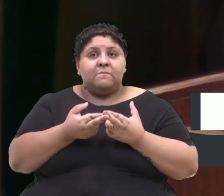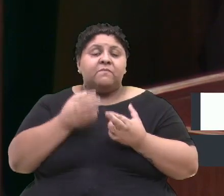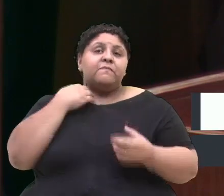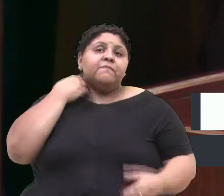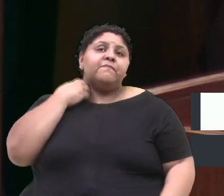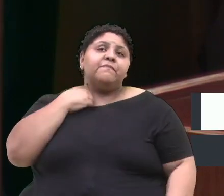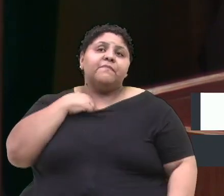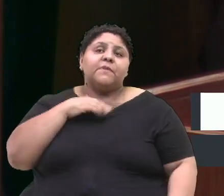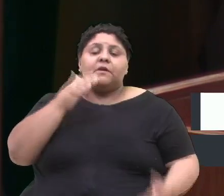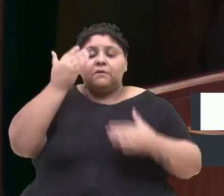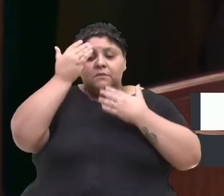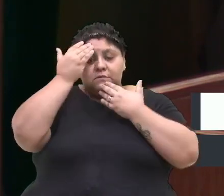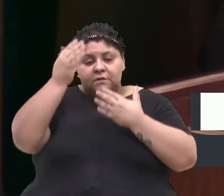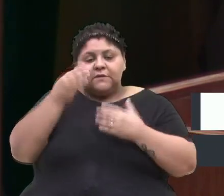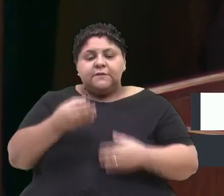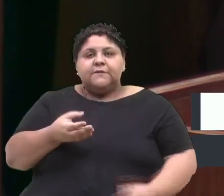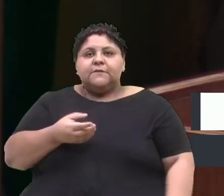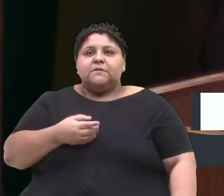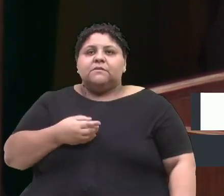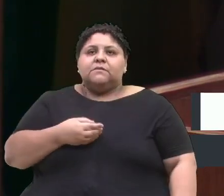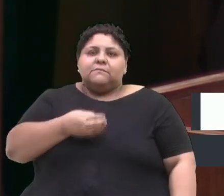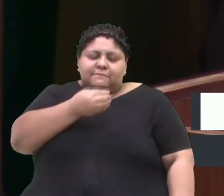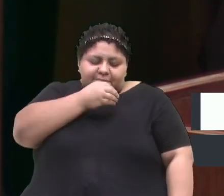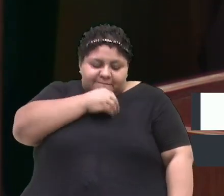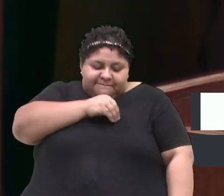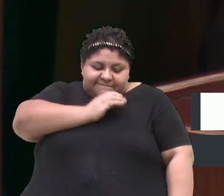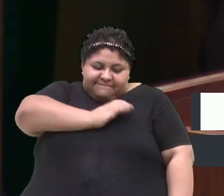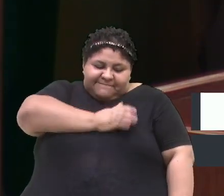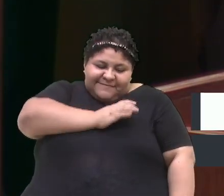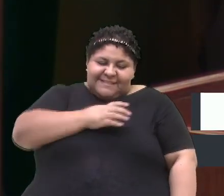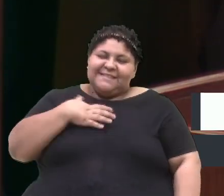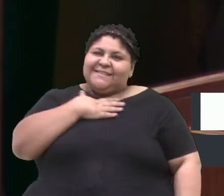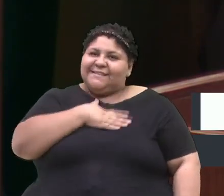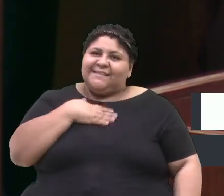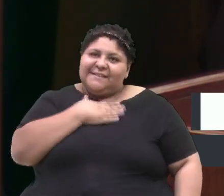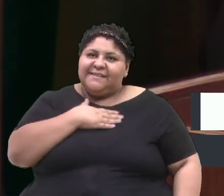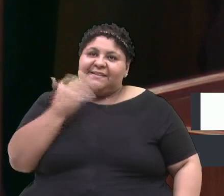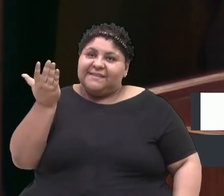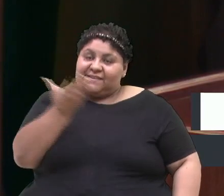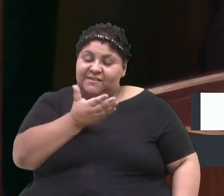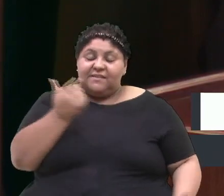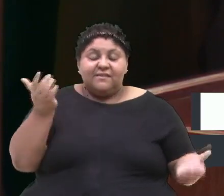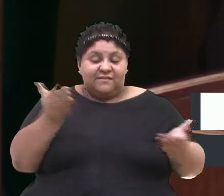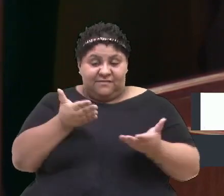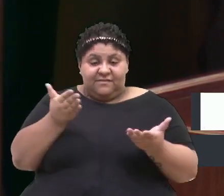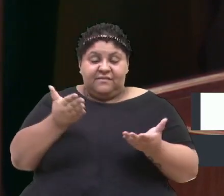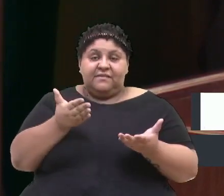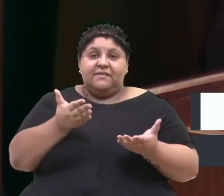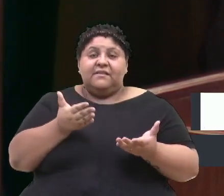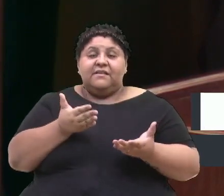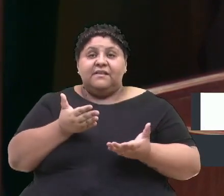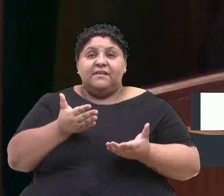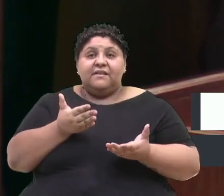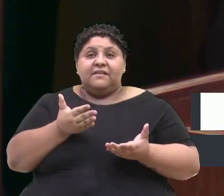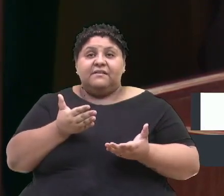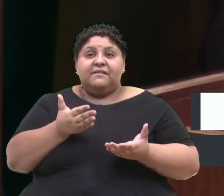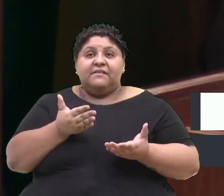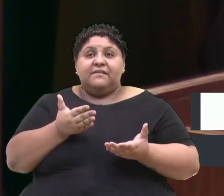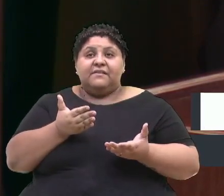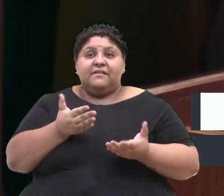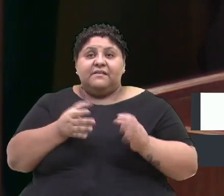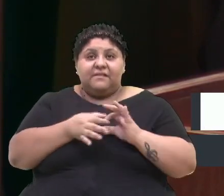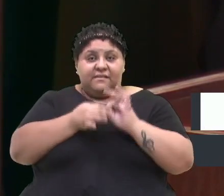E agradecer do fundo do meu coração e desejar que vocês agora, né, eu abro o